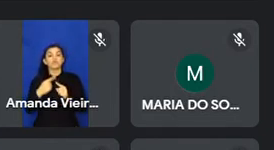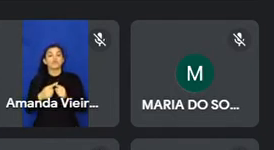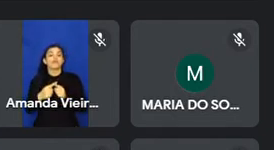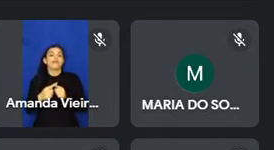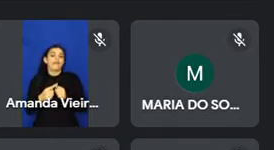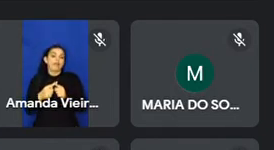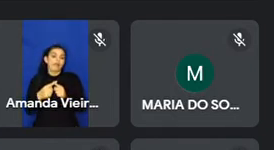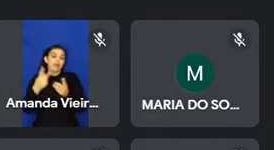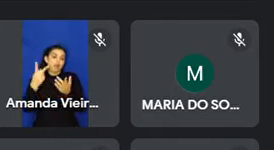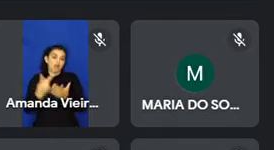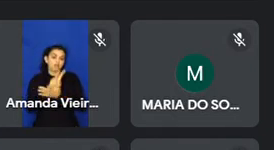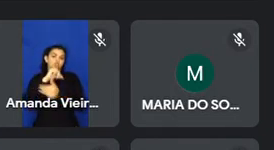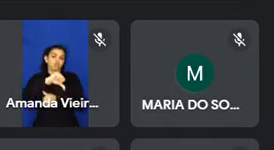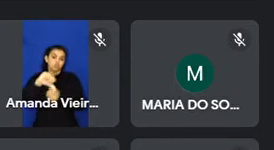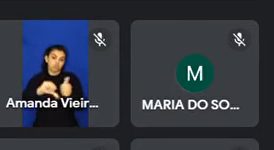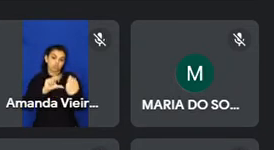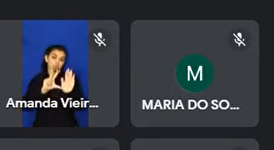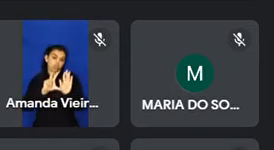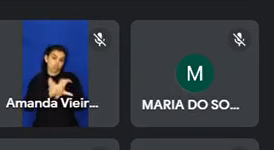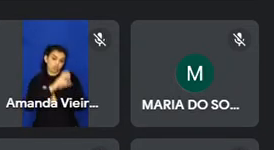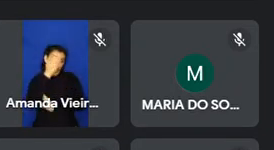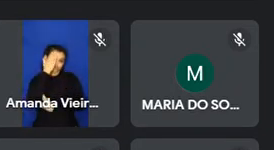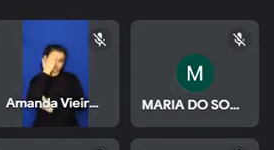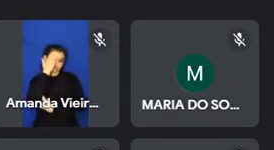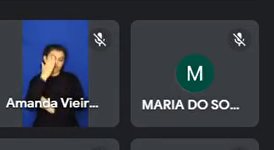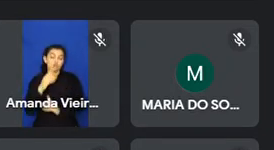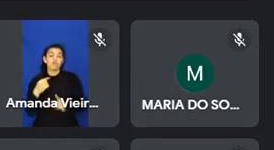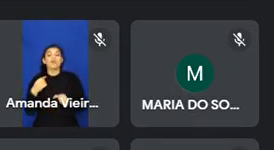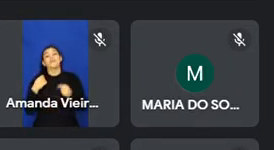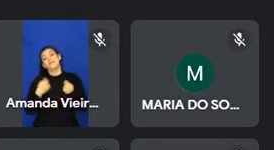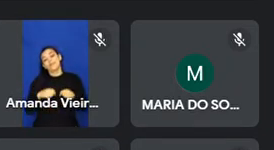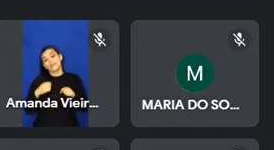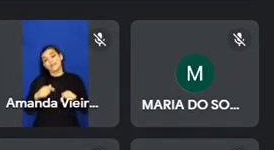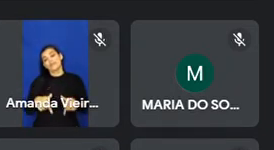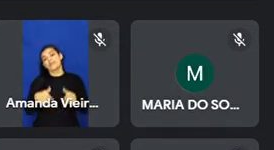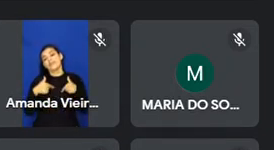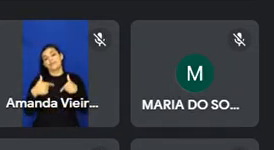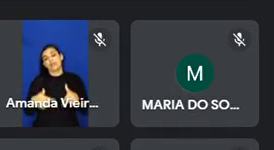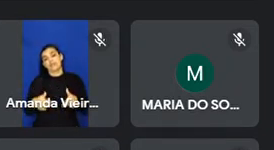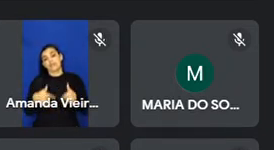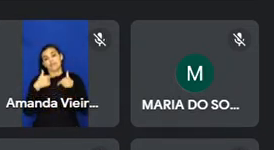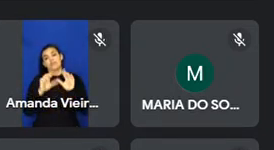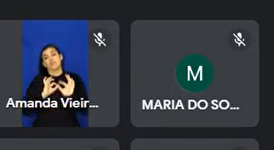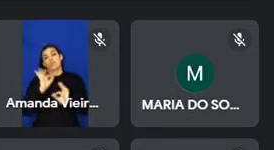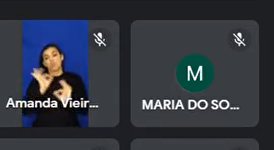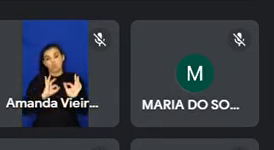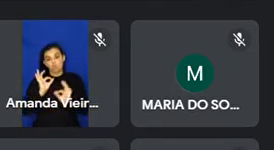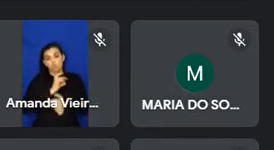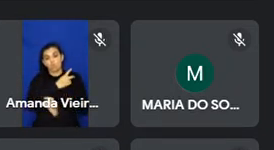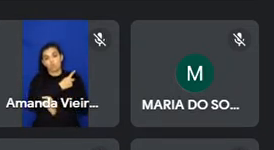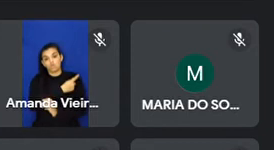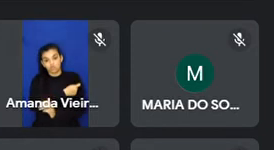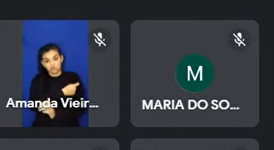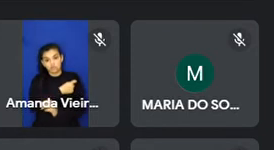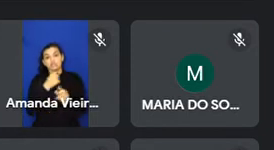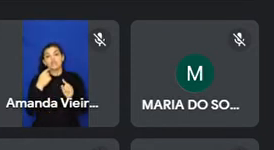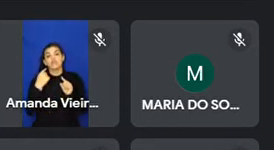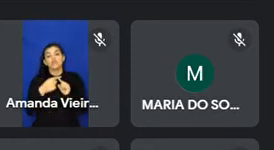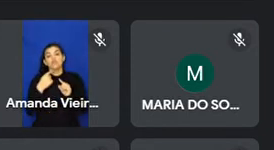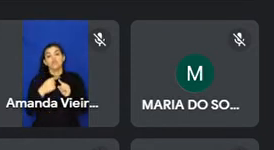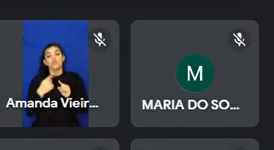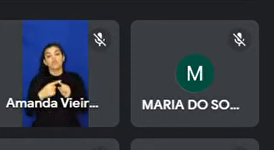aconteceu ao vírus. Então, a gente tem todo um trabalho em cima da vacina para que ela se mantenha eficaz contra